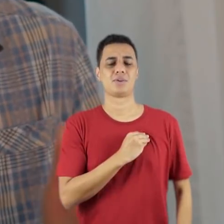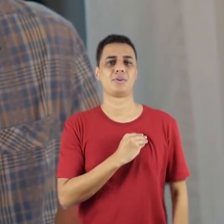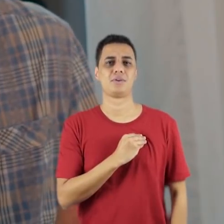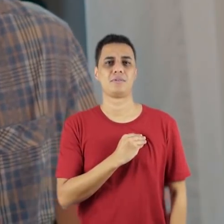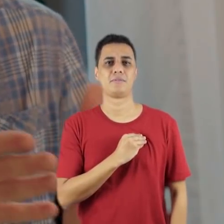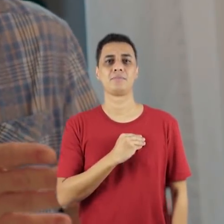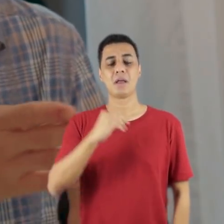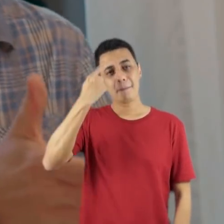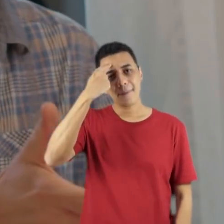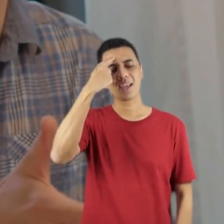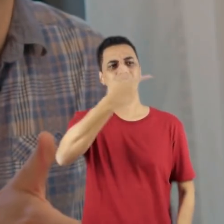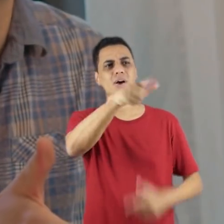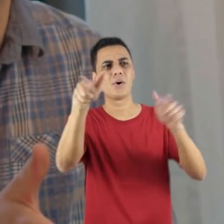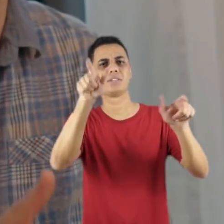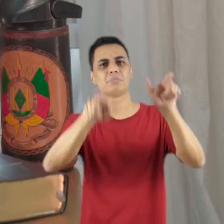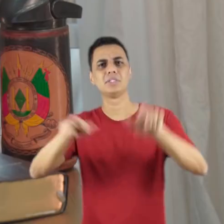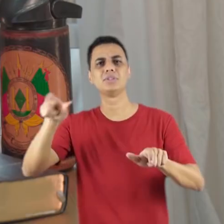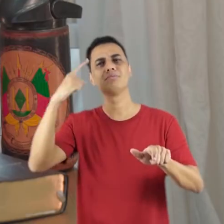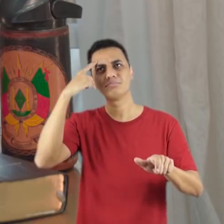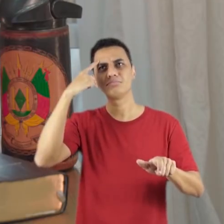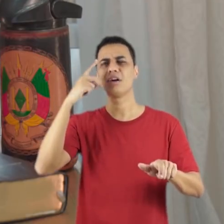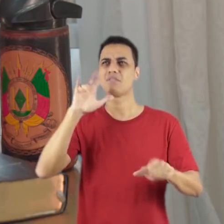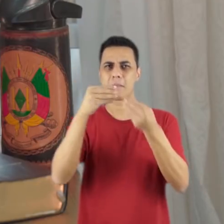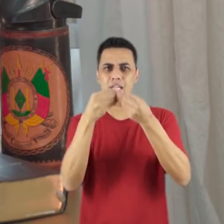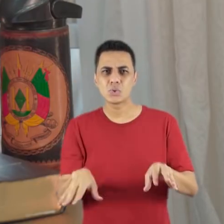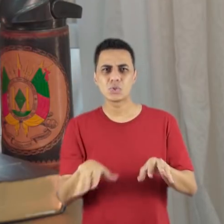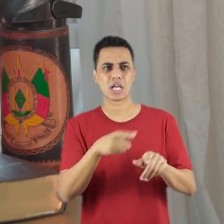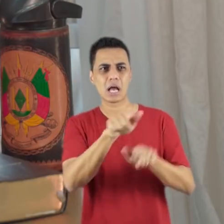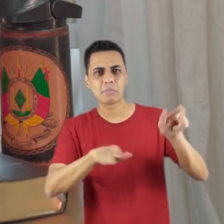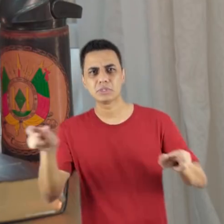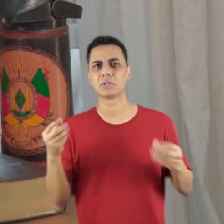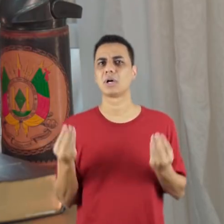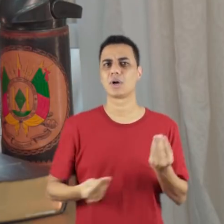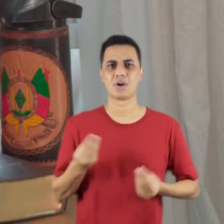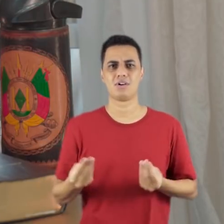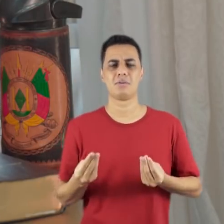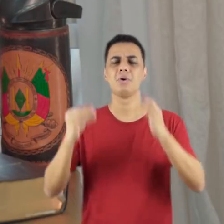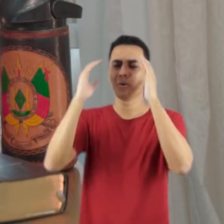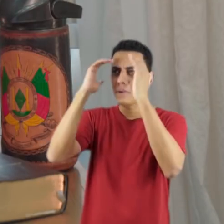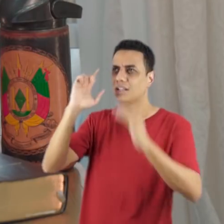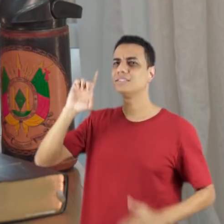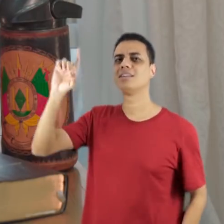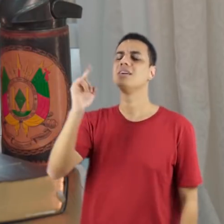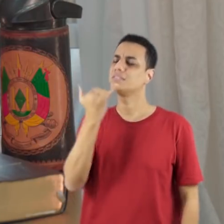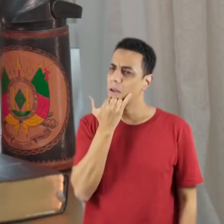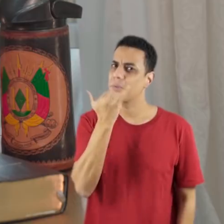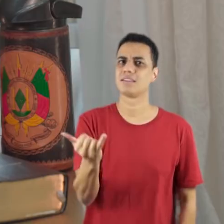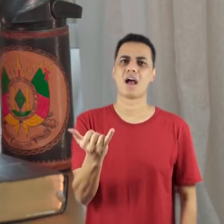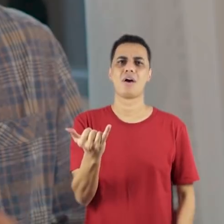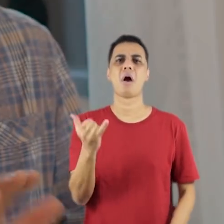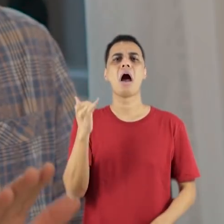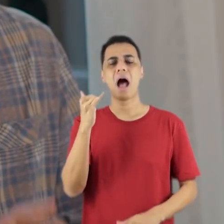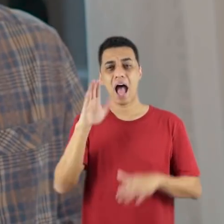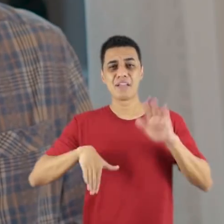algo e se pergunte, será que isso vai prejudicar alguém? Quarto lugar, obedeça a Deus e peça perdão, mesmo quando isso parecer injusto aos teus